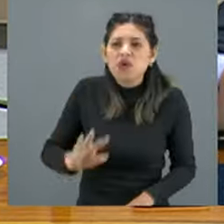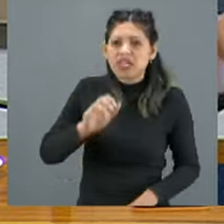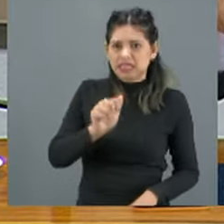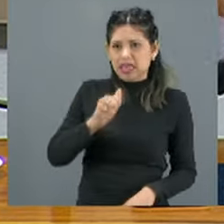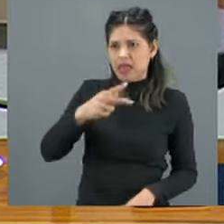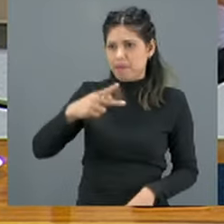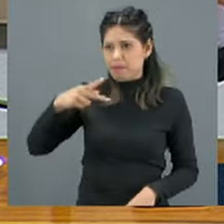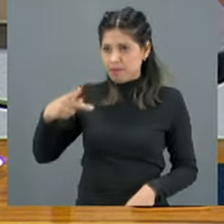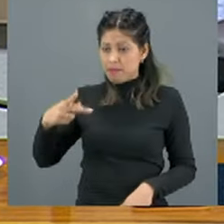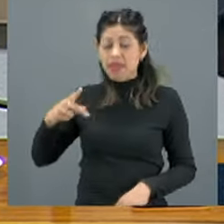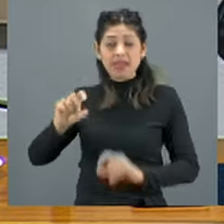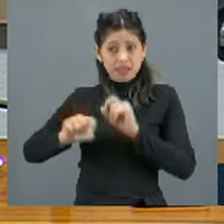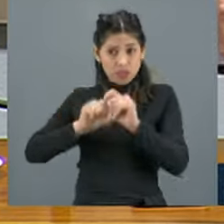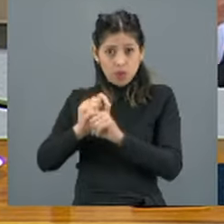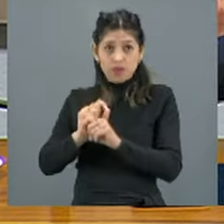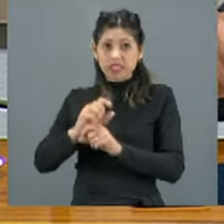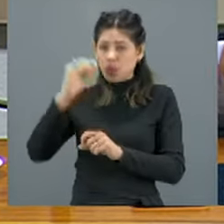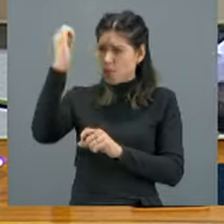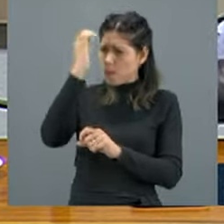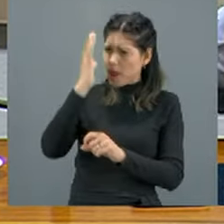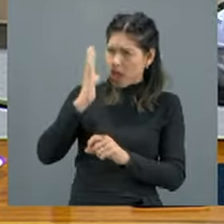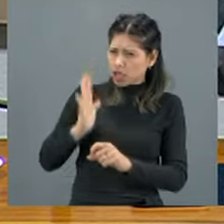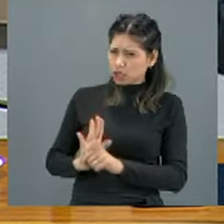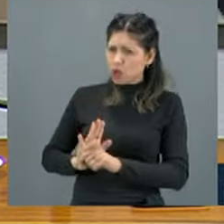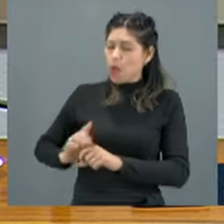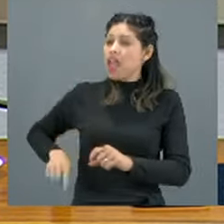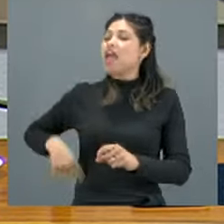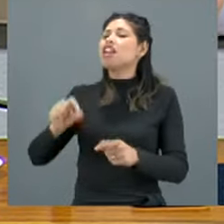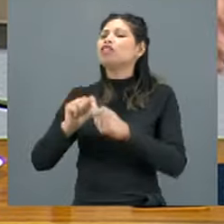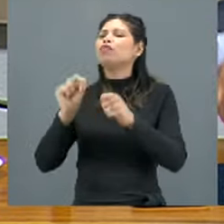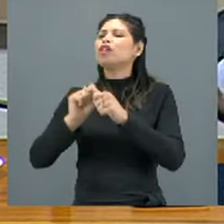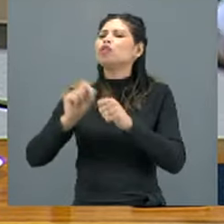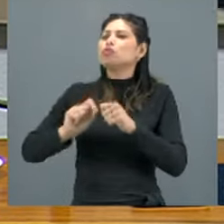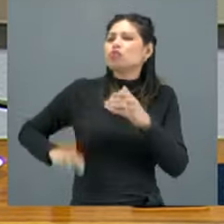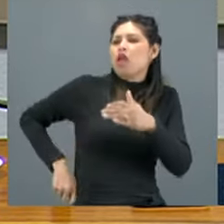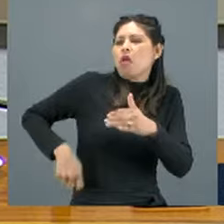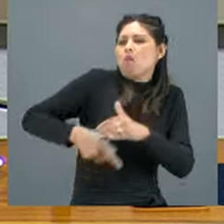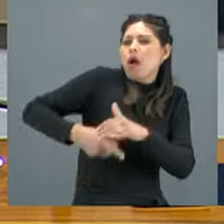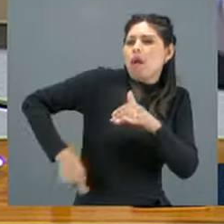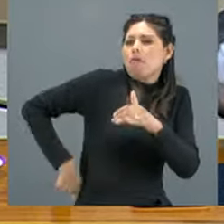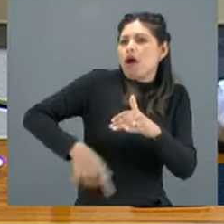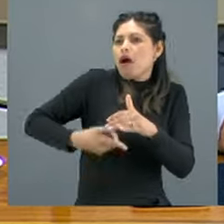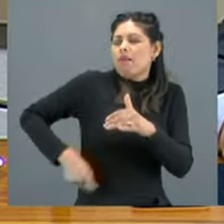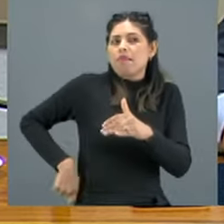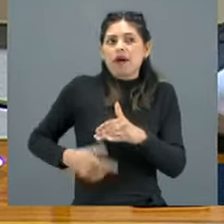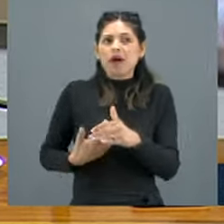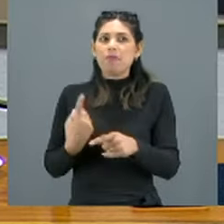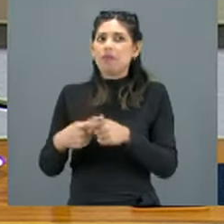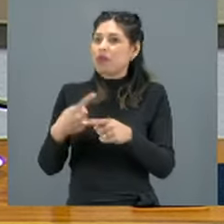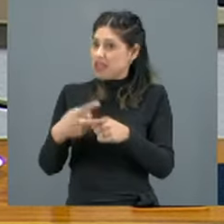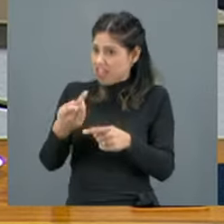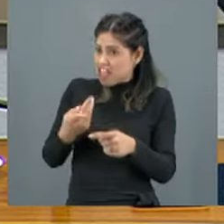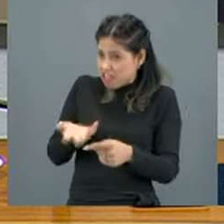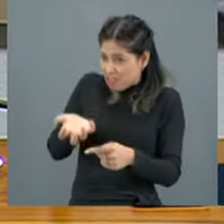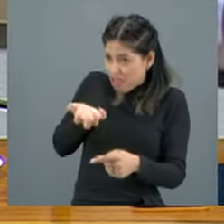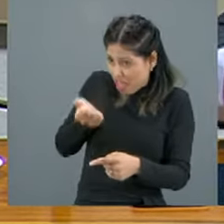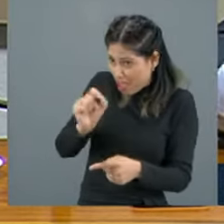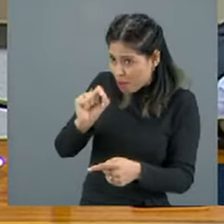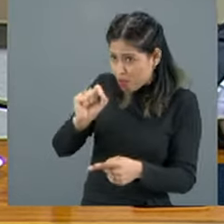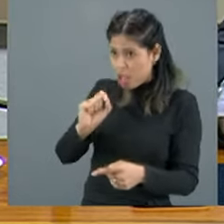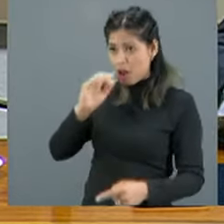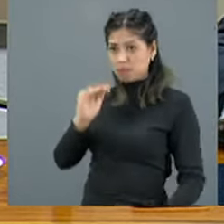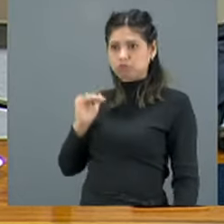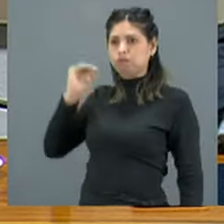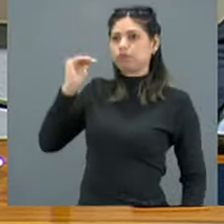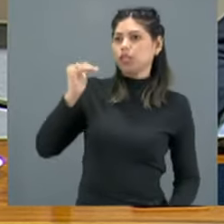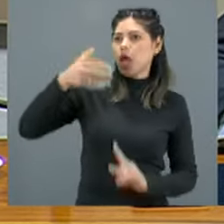Brasil com um monte de ONGs financiado, entre outras, né, pelo rei da Inglaterra, que pediu para o presidente da República cuidar